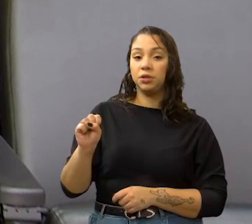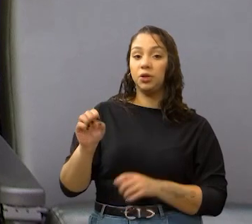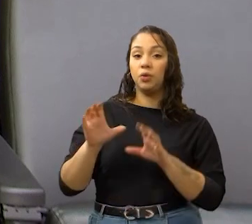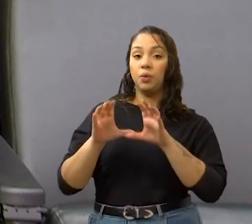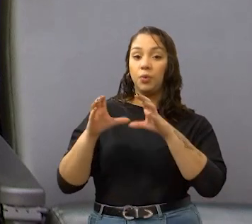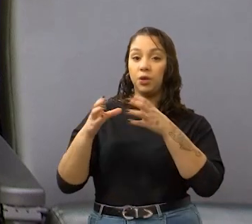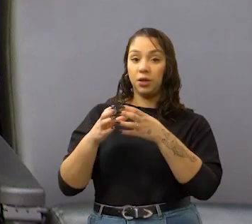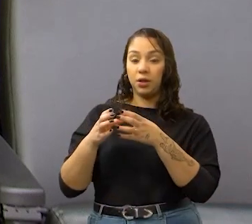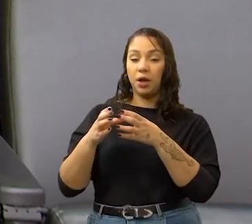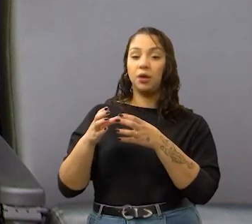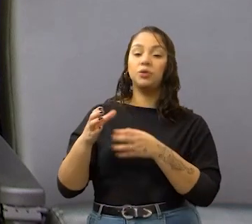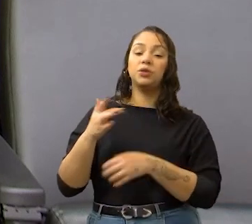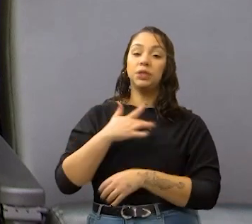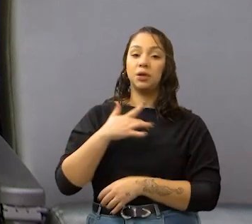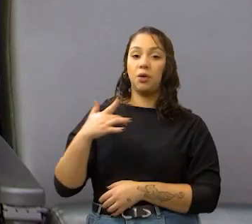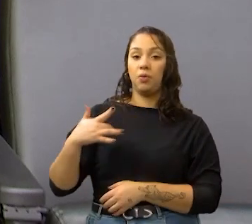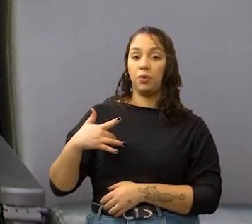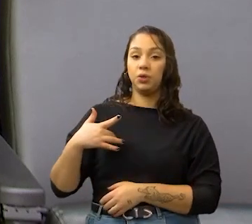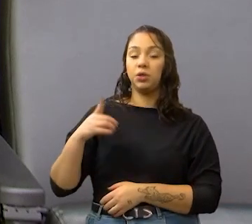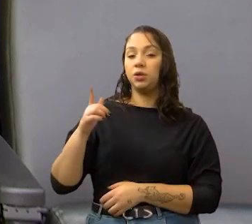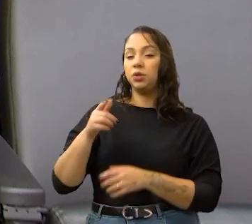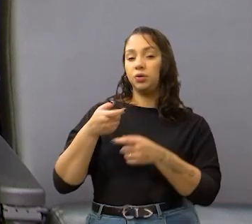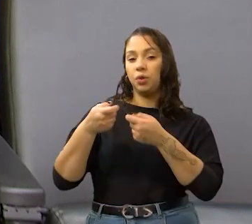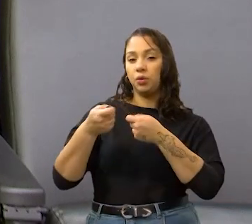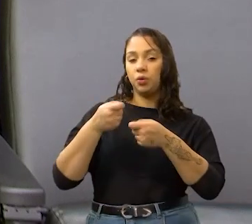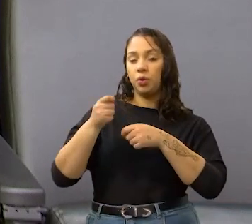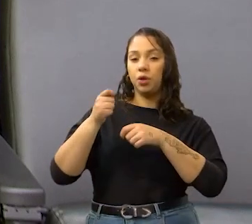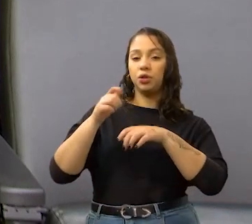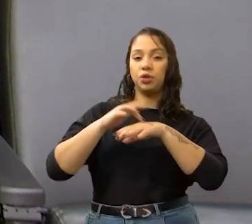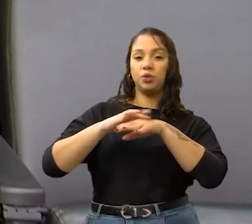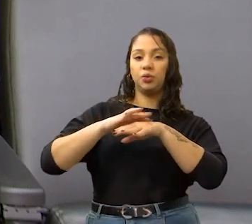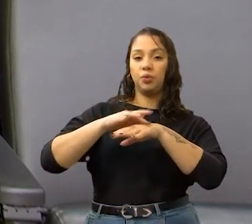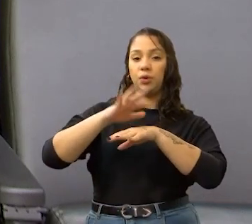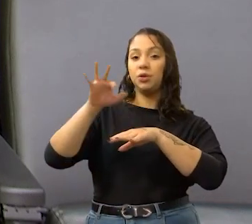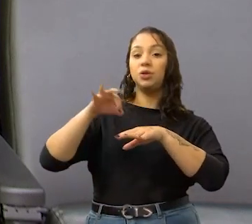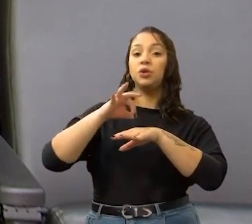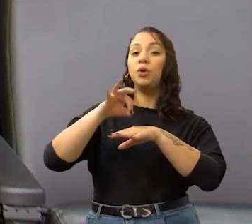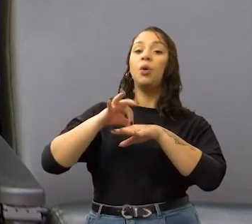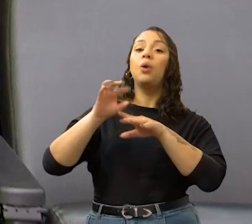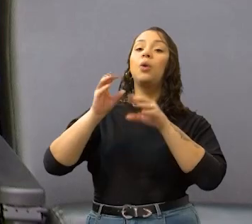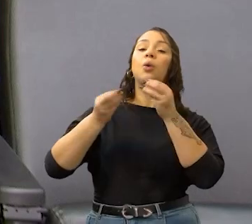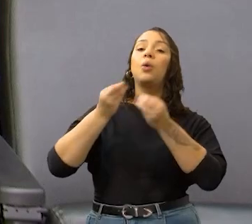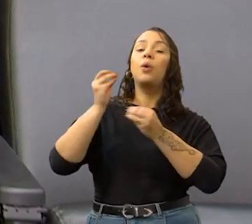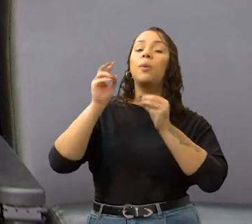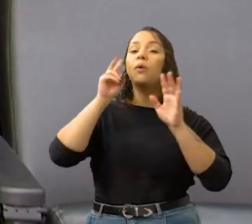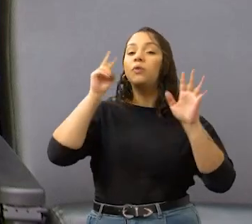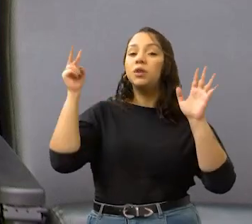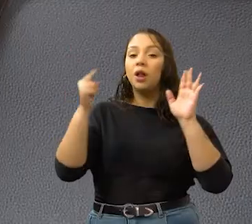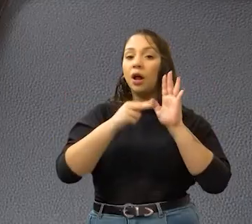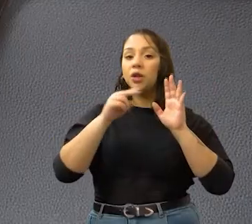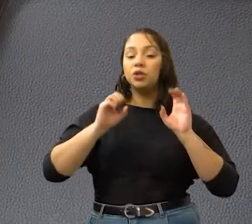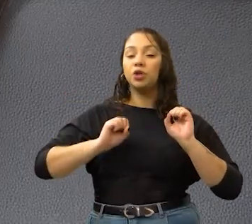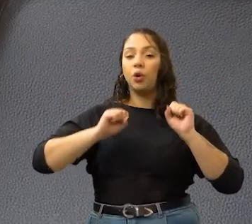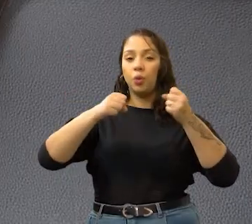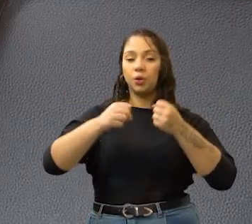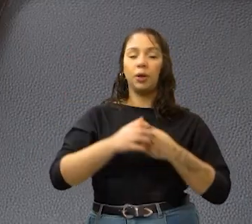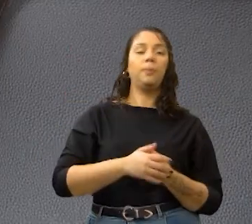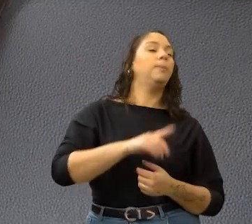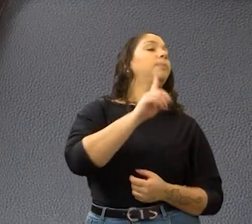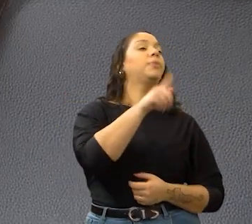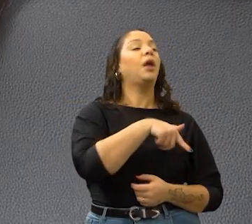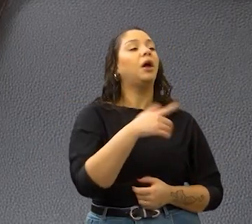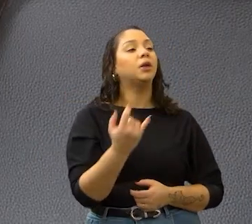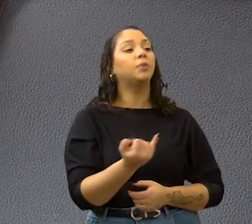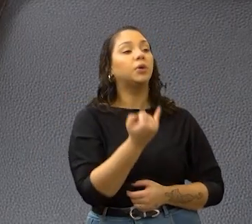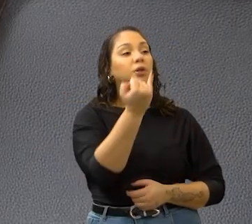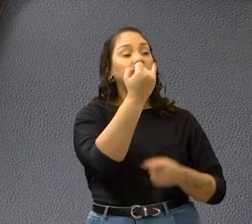preventiva, no controle de endemias. Como foi dar também essa visibilidade e essa luta? Não, eu acho que é